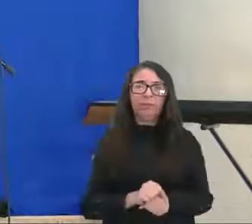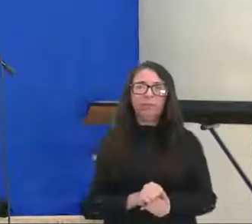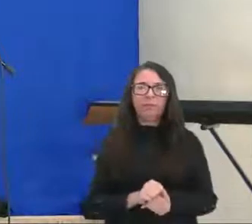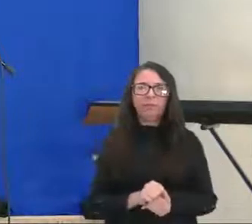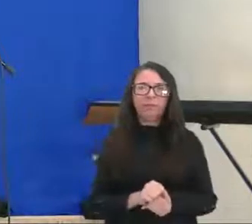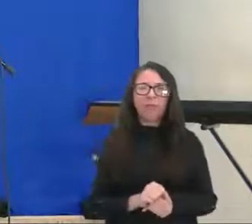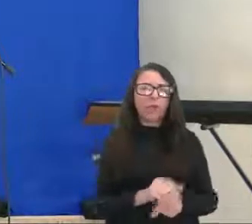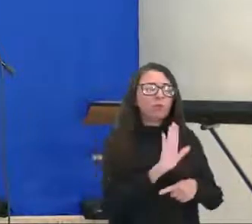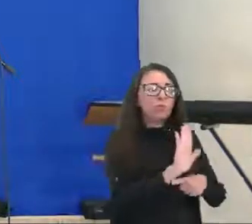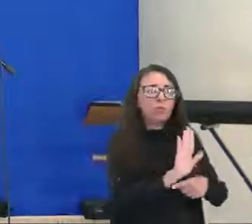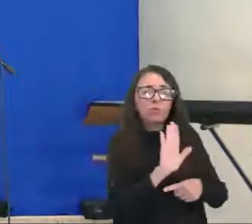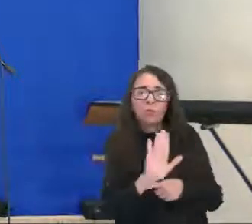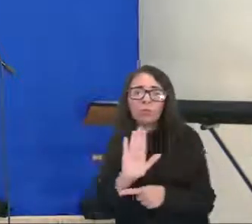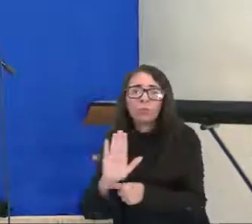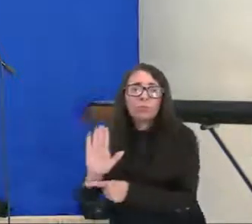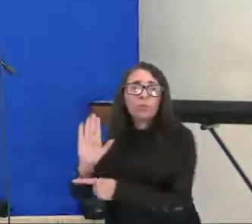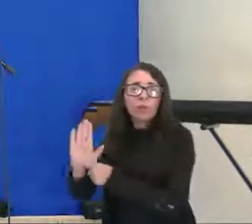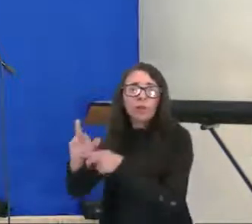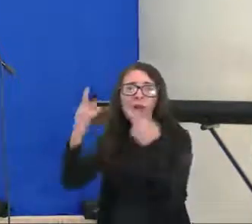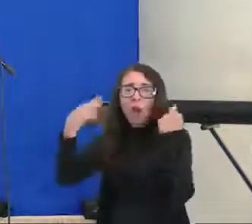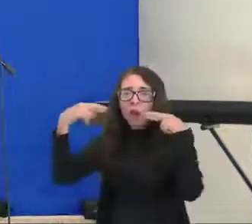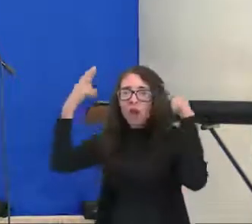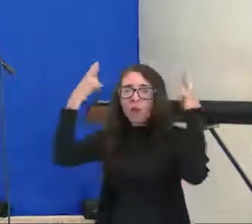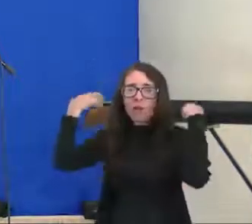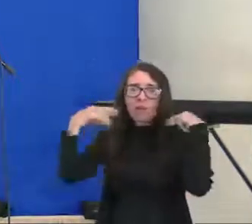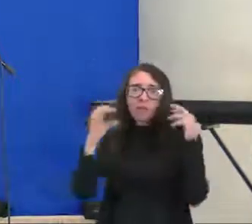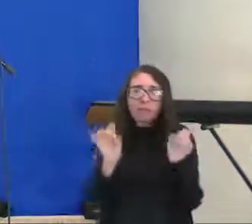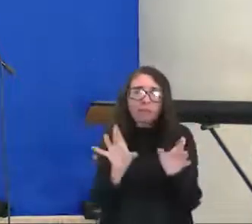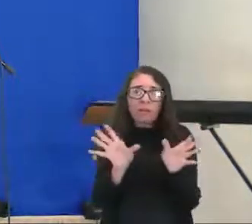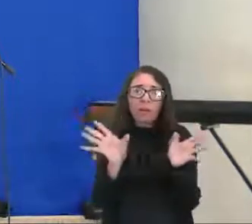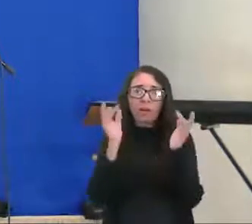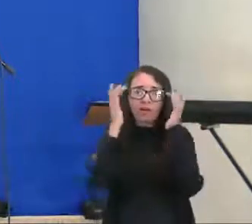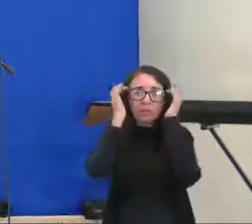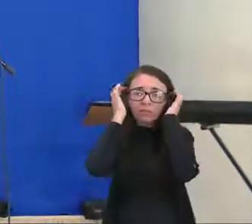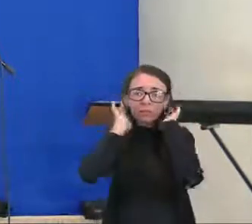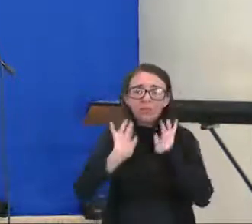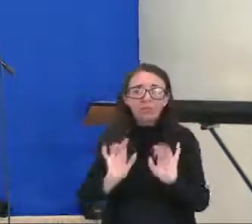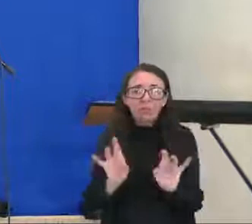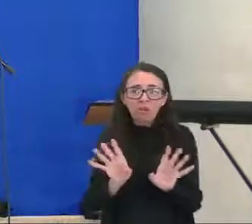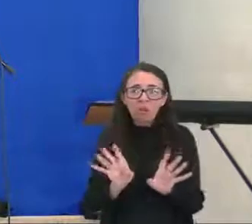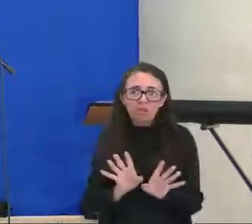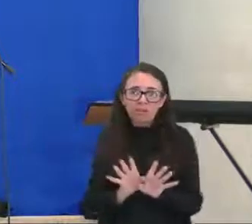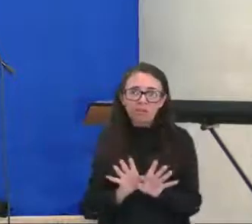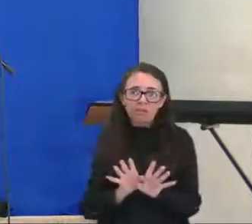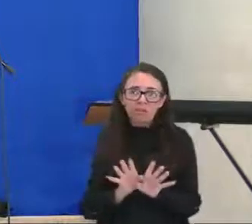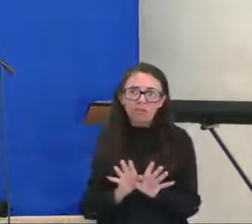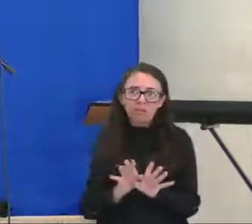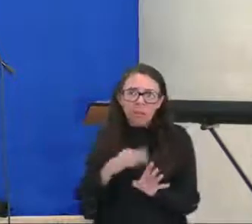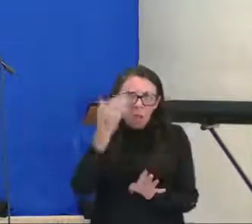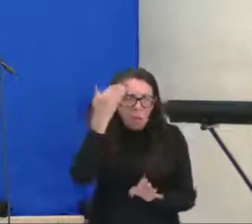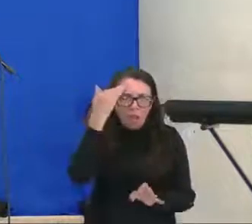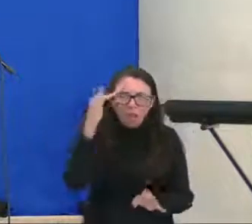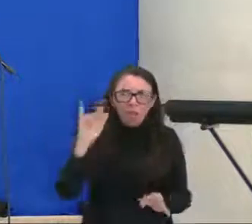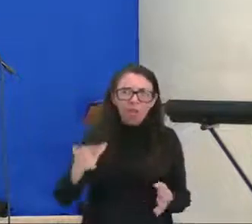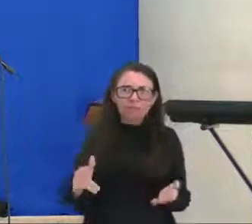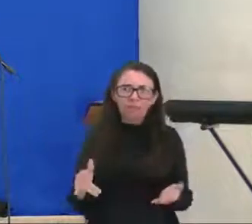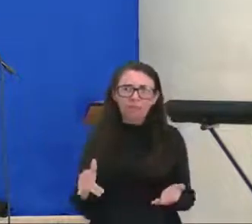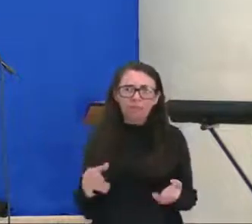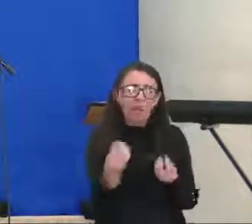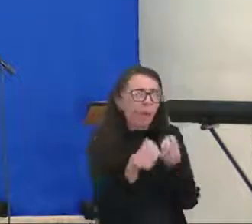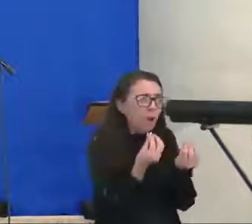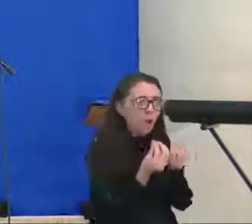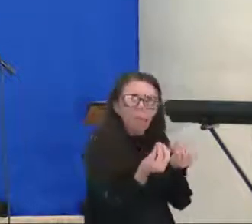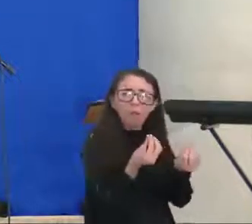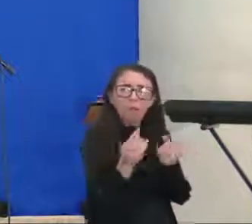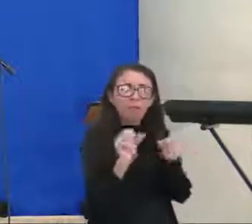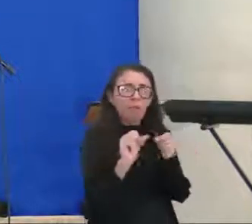o equipou para que pudesse reinar. Assim também foi com Ezequiel. Estamos citando alguns exemplos, irmãos, mais sério. Tem vários.